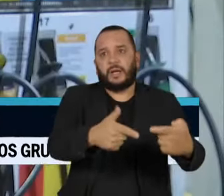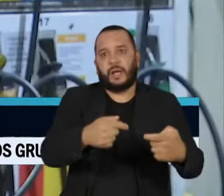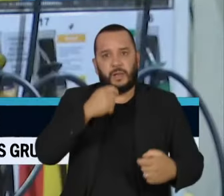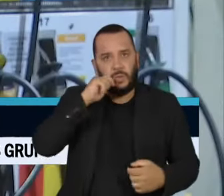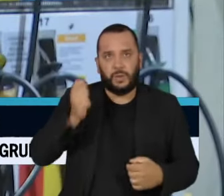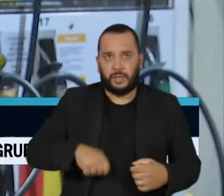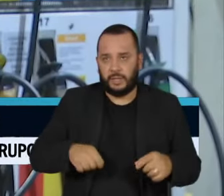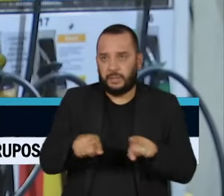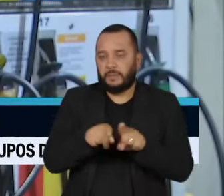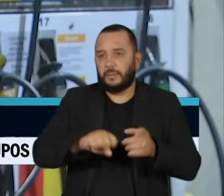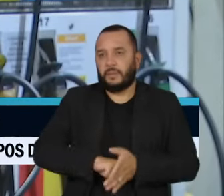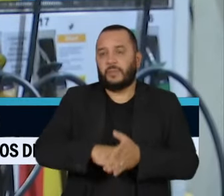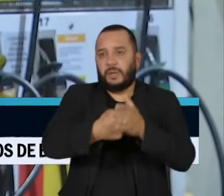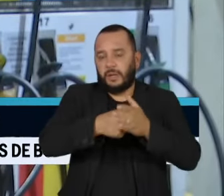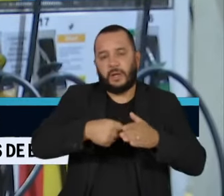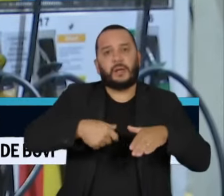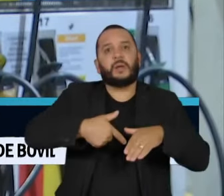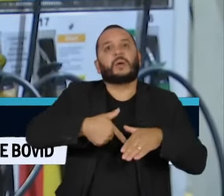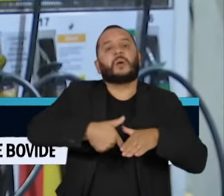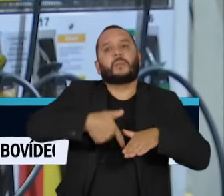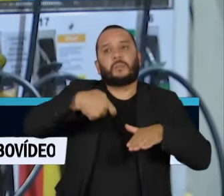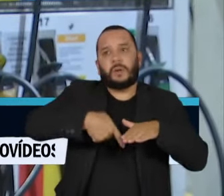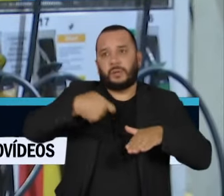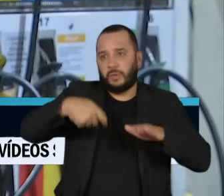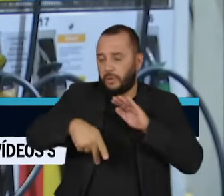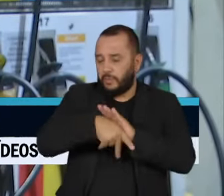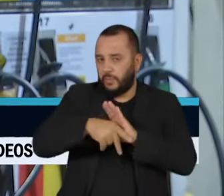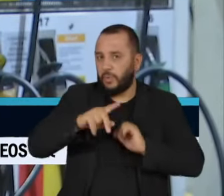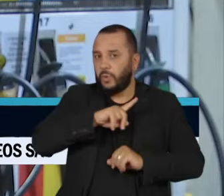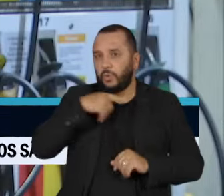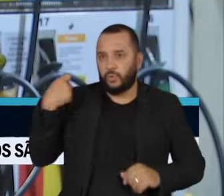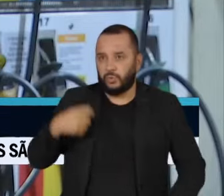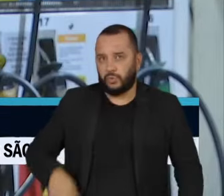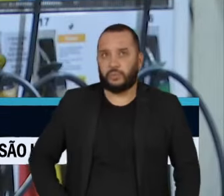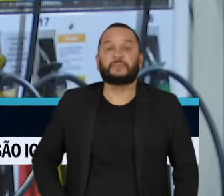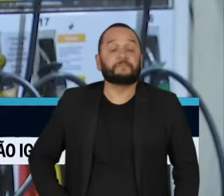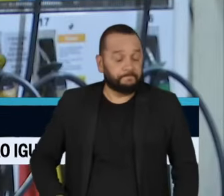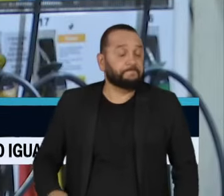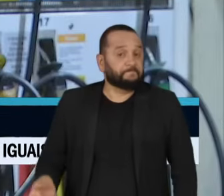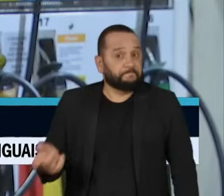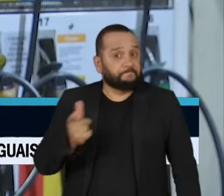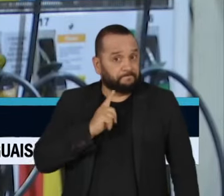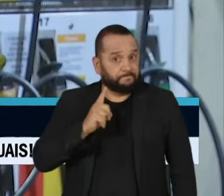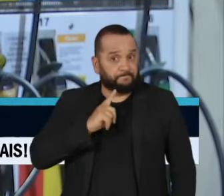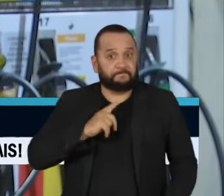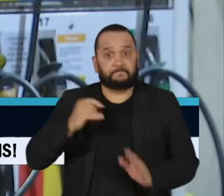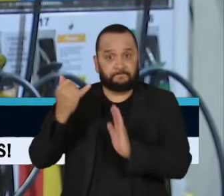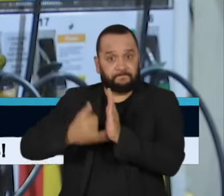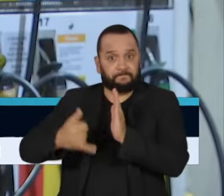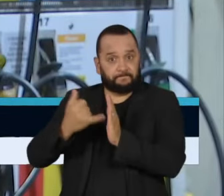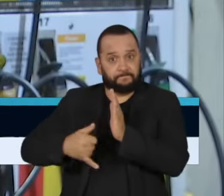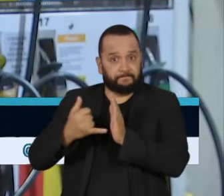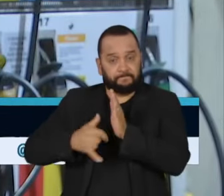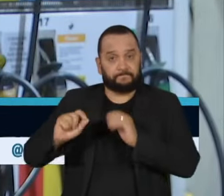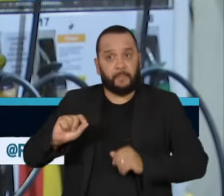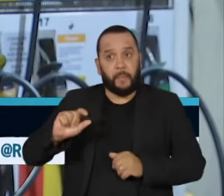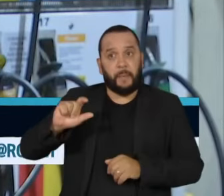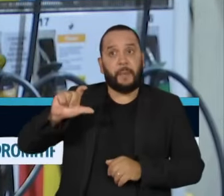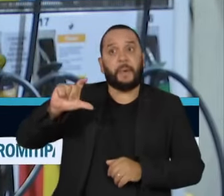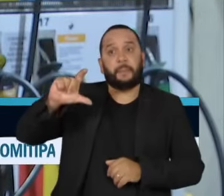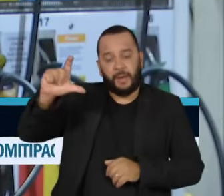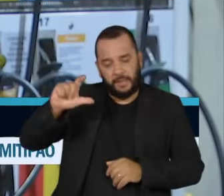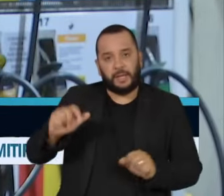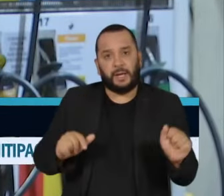russo. O retorno dos impostos a partir de 1º de janeiro vai elevar os preços nas bombas e, consequentemente, a